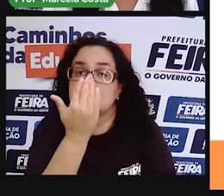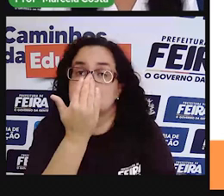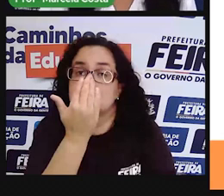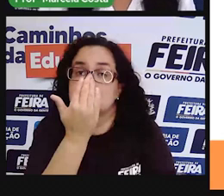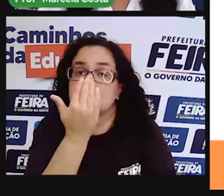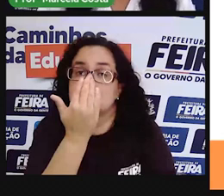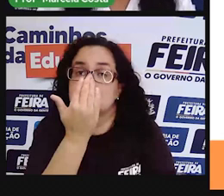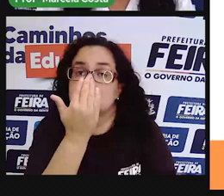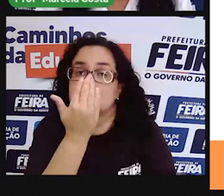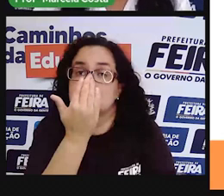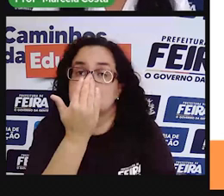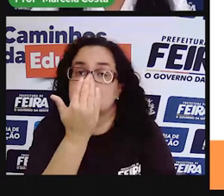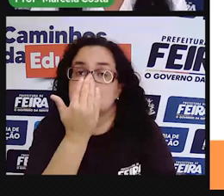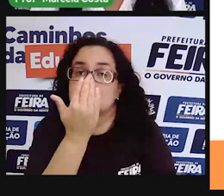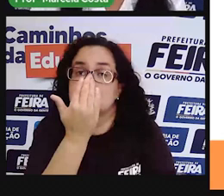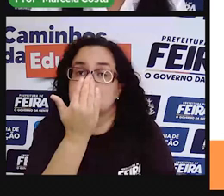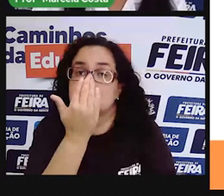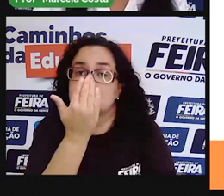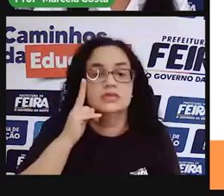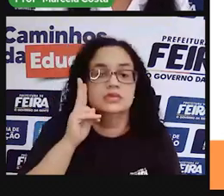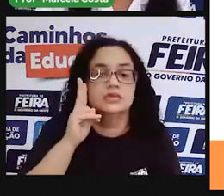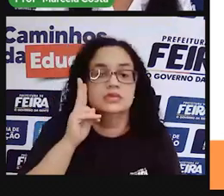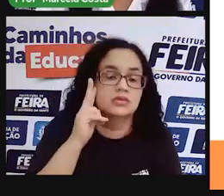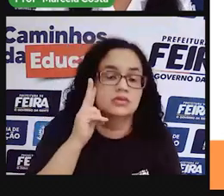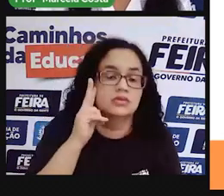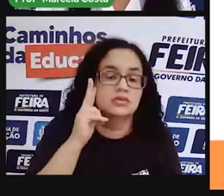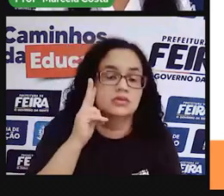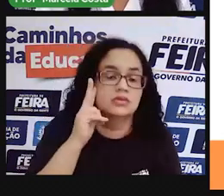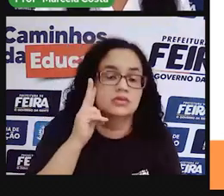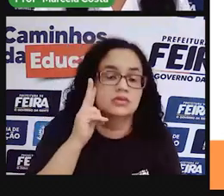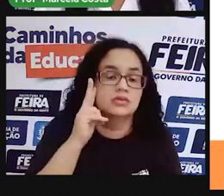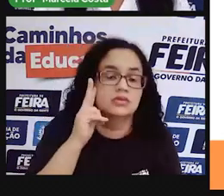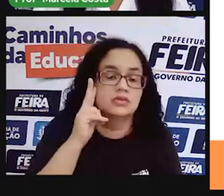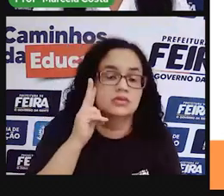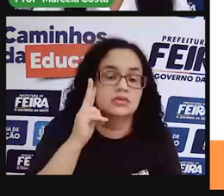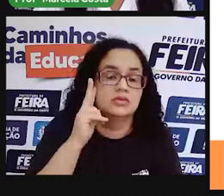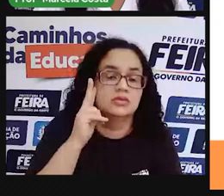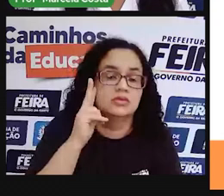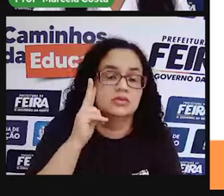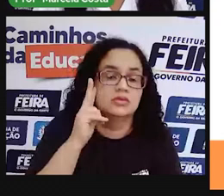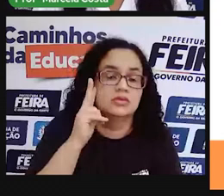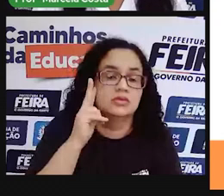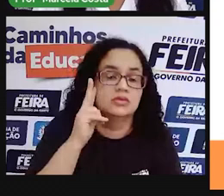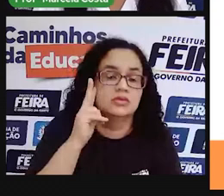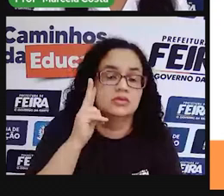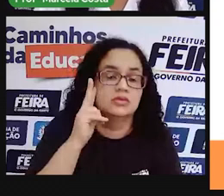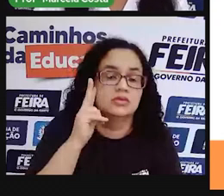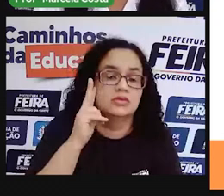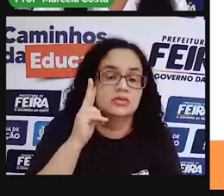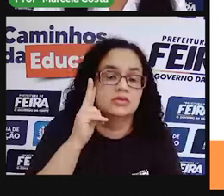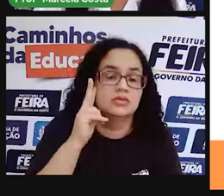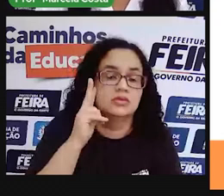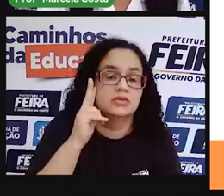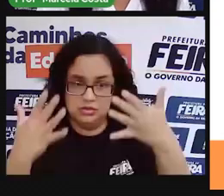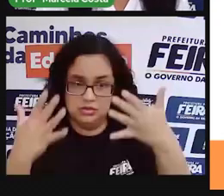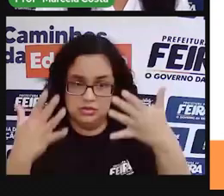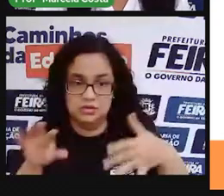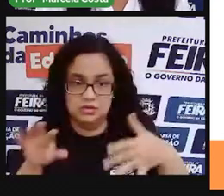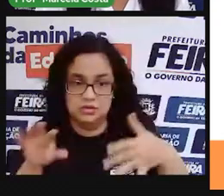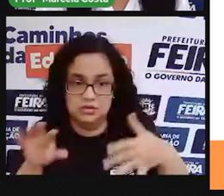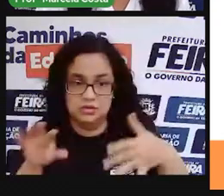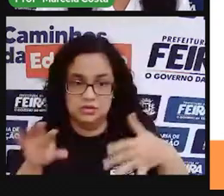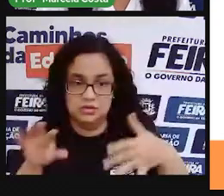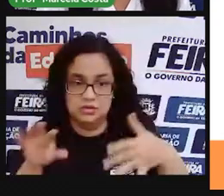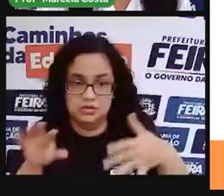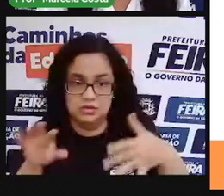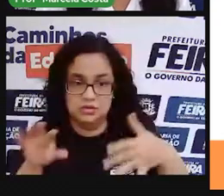ó. É um símbolo de coleta seletiva, né? Que então todo mundo está dizendo aqui que essa embalagem do salgadinho, ela